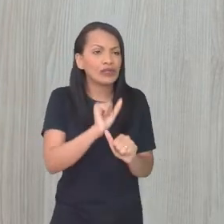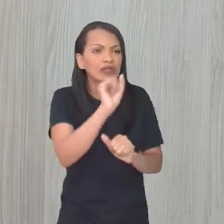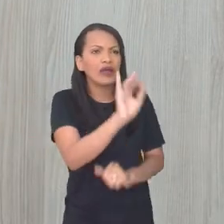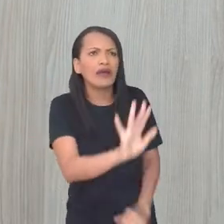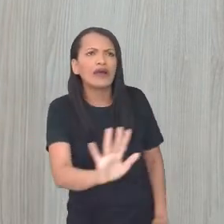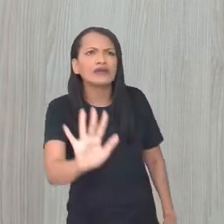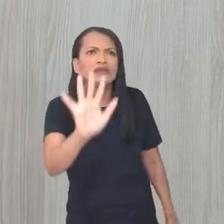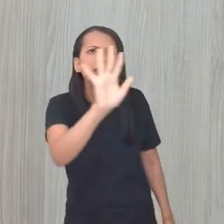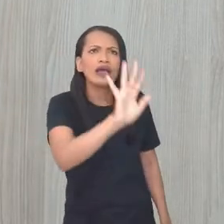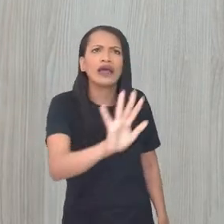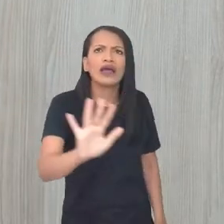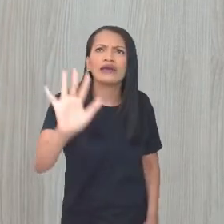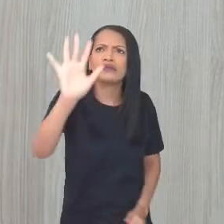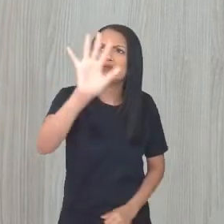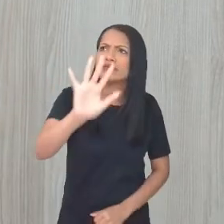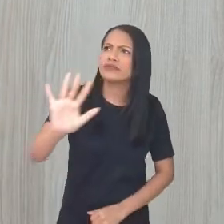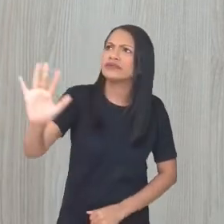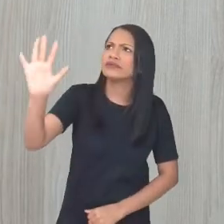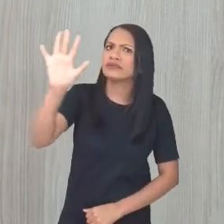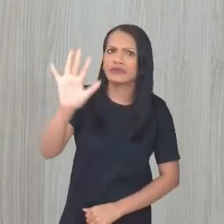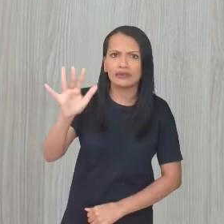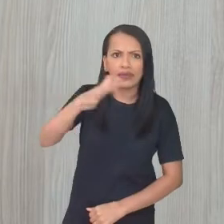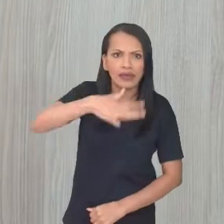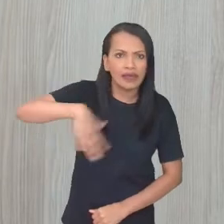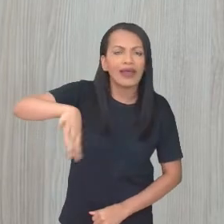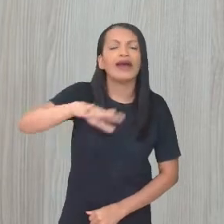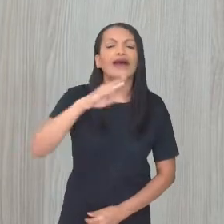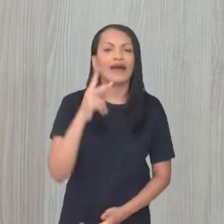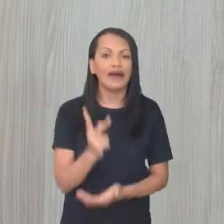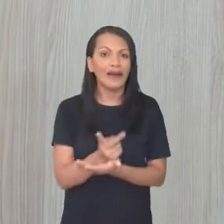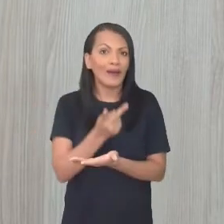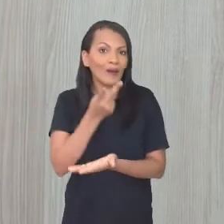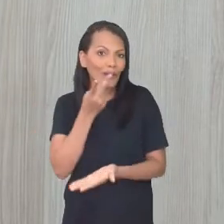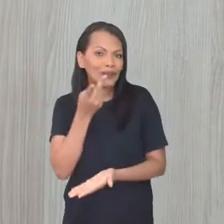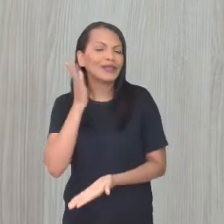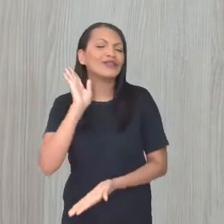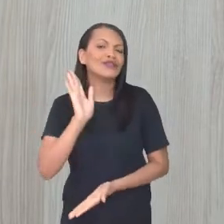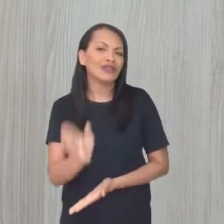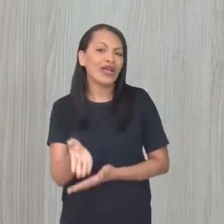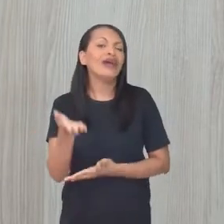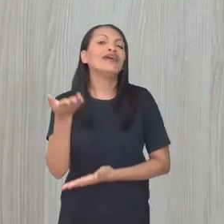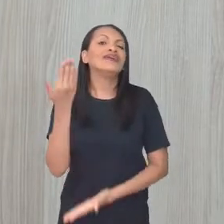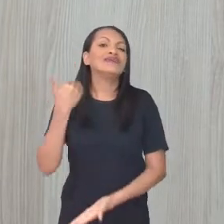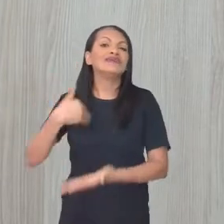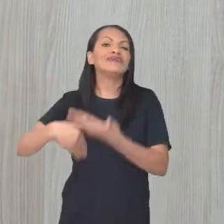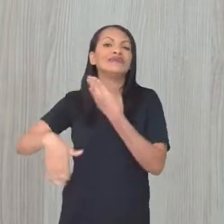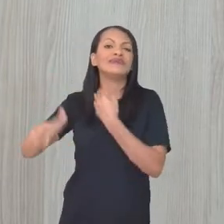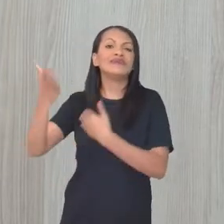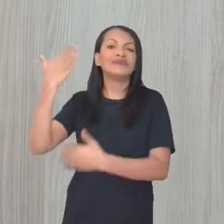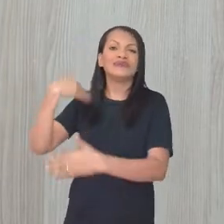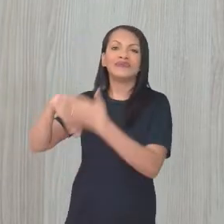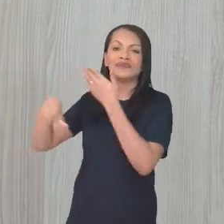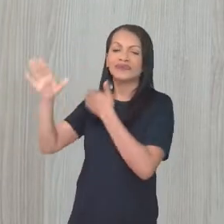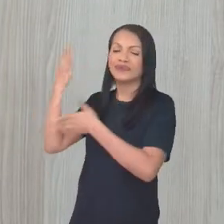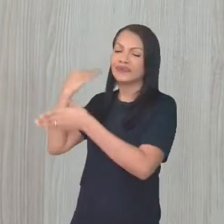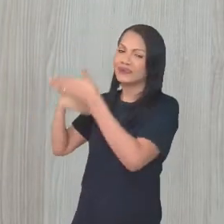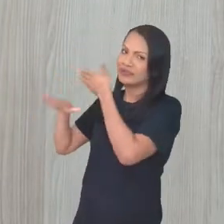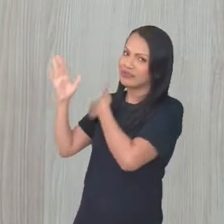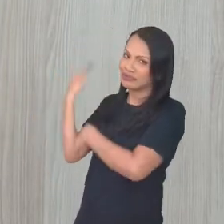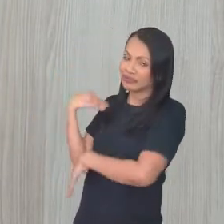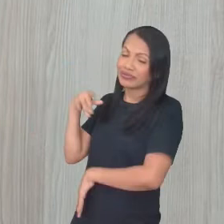né, a modificação do espaço, ela vem aí, ó, como uma herança dessas civilizações, né?